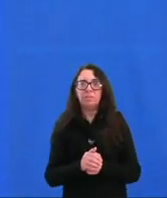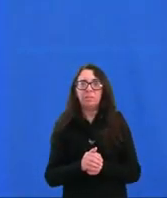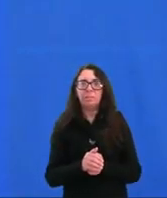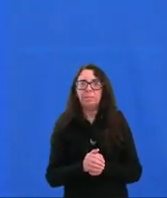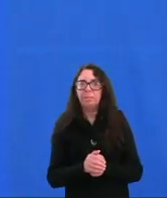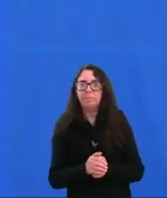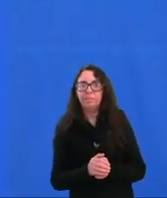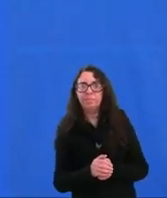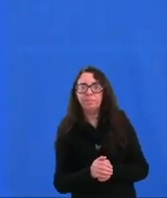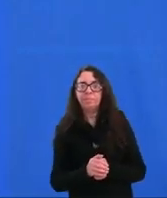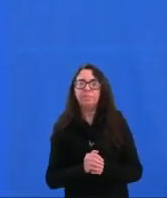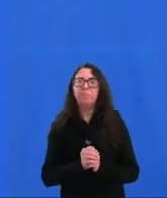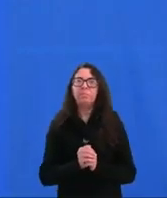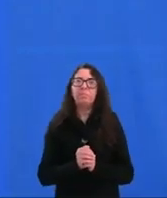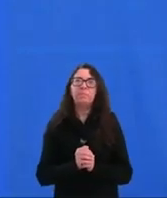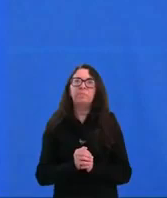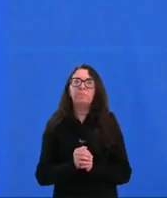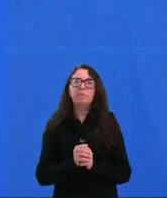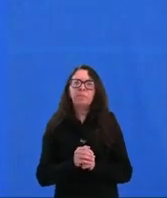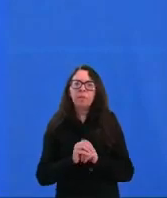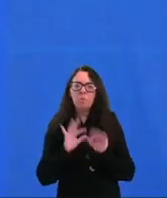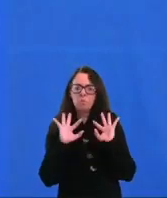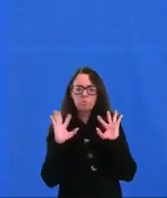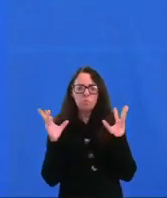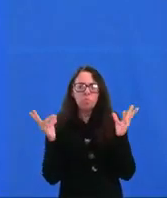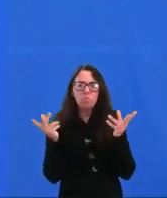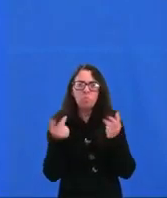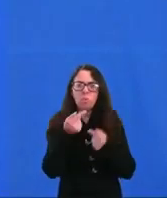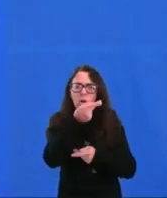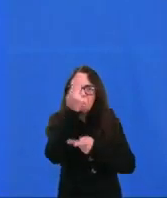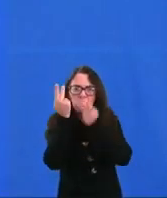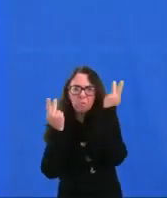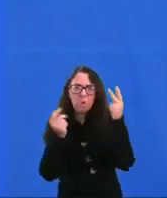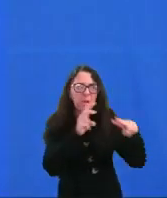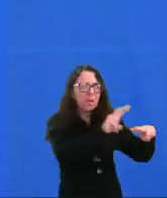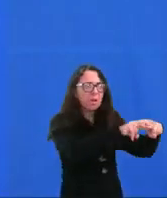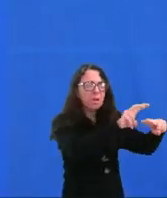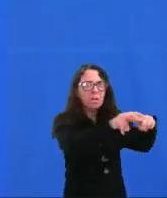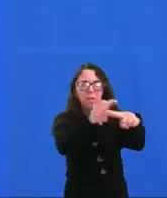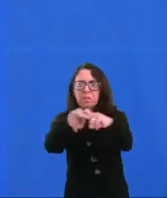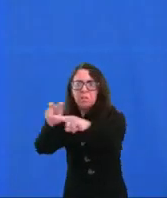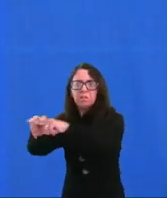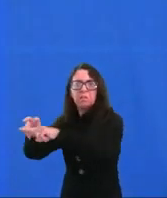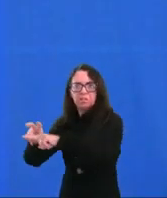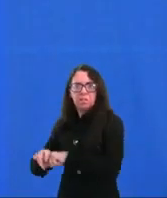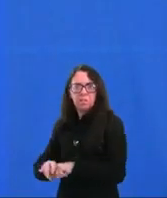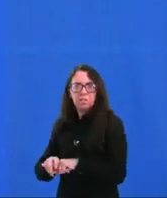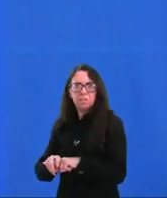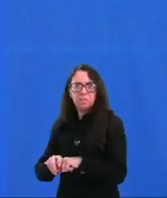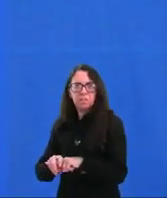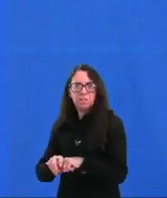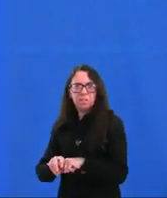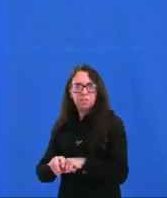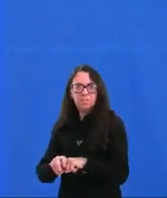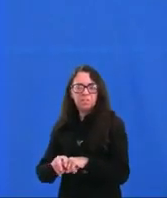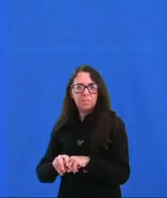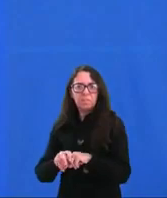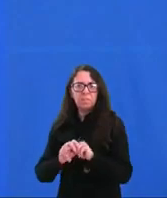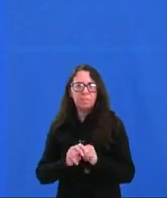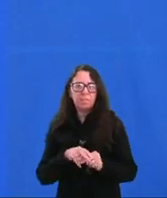15. Todos os que estavam assentados no sinédrio, fitando os olhos em Estevão, viram